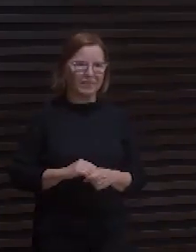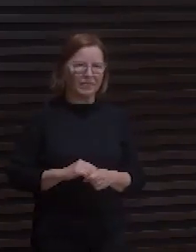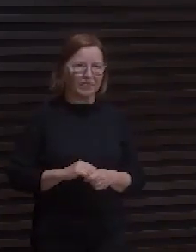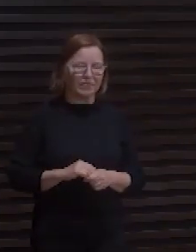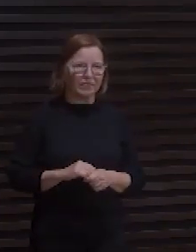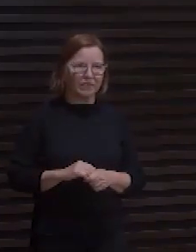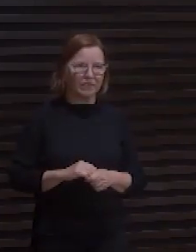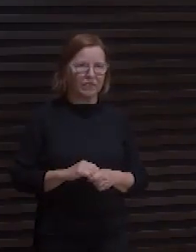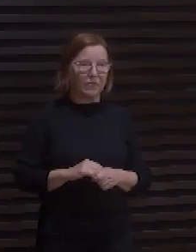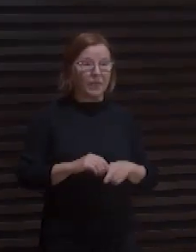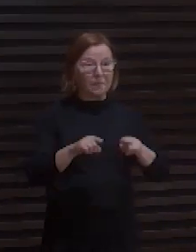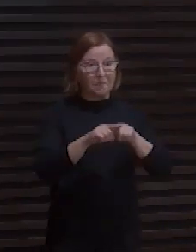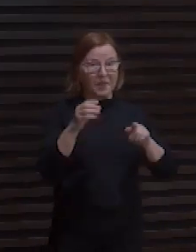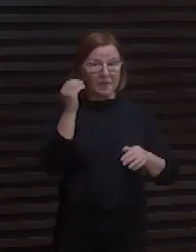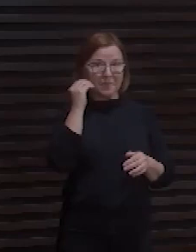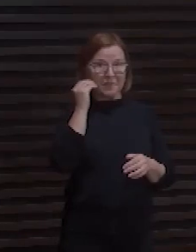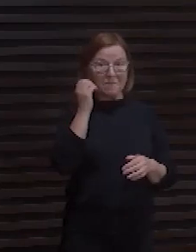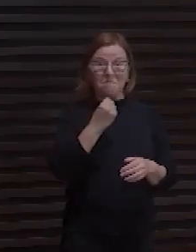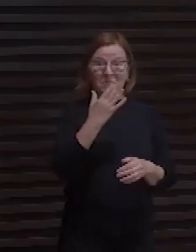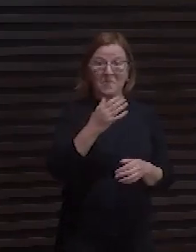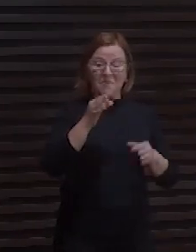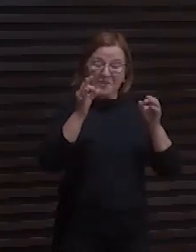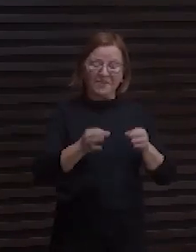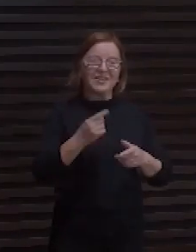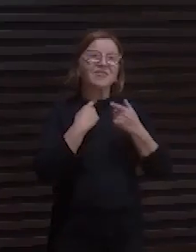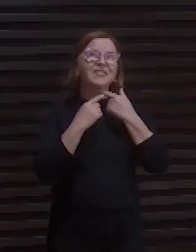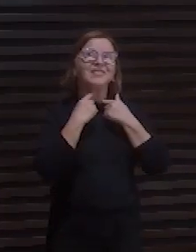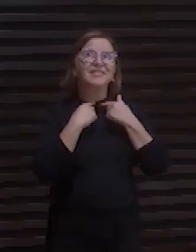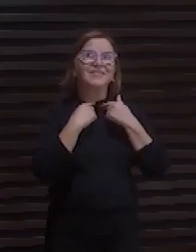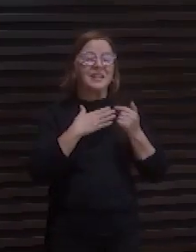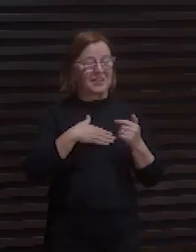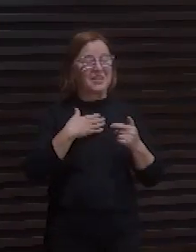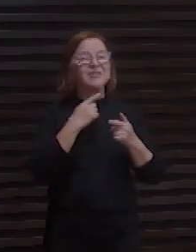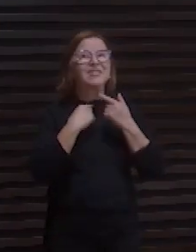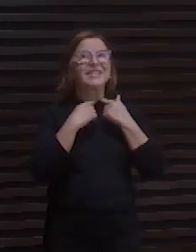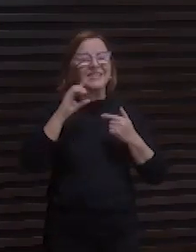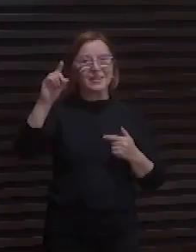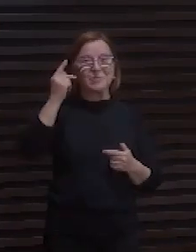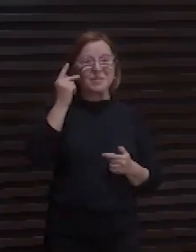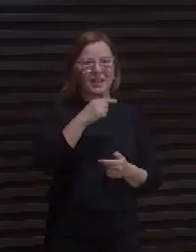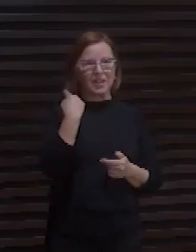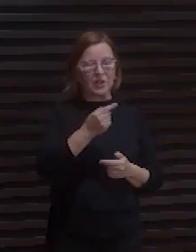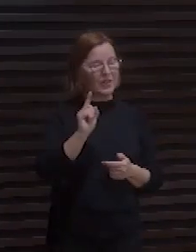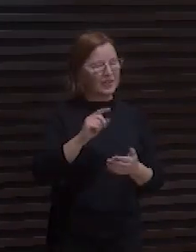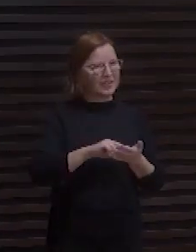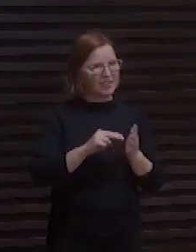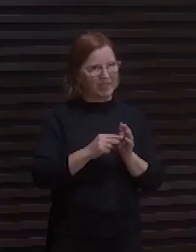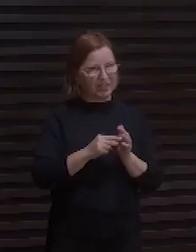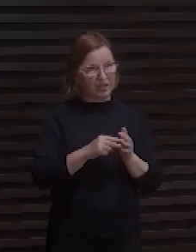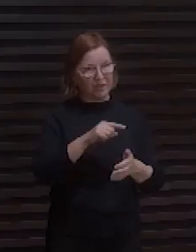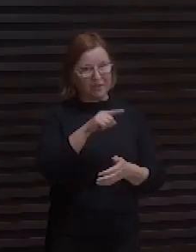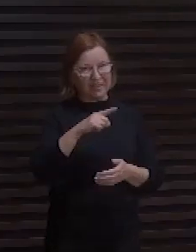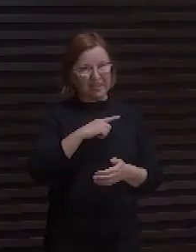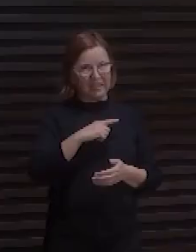Só que experimentar a boa e perfeita vontade e agradável vontade de Deus para nós não significa que você terá